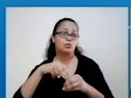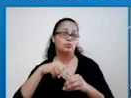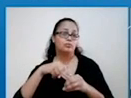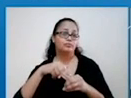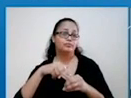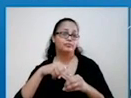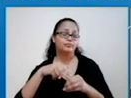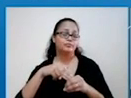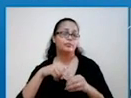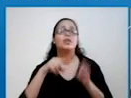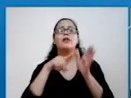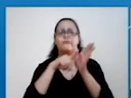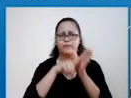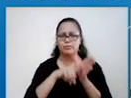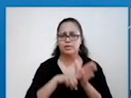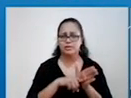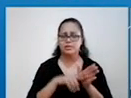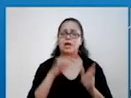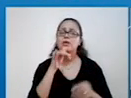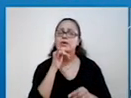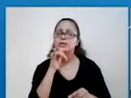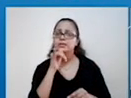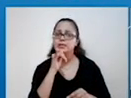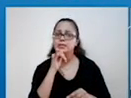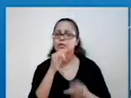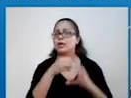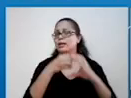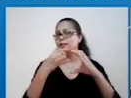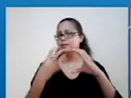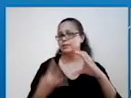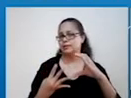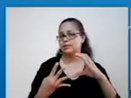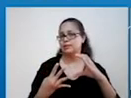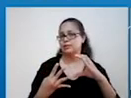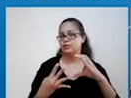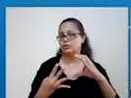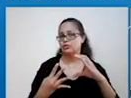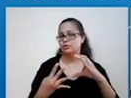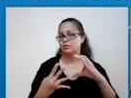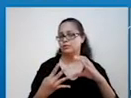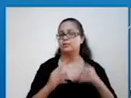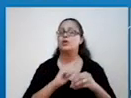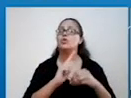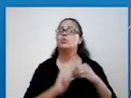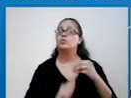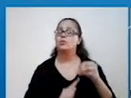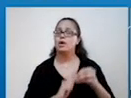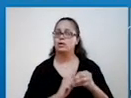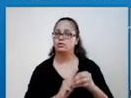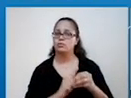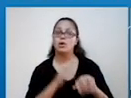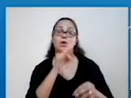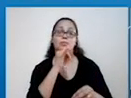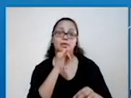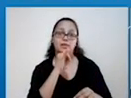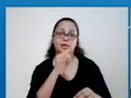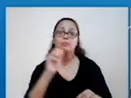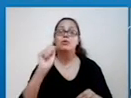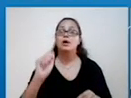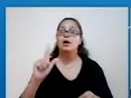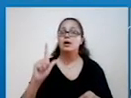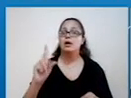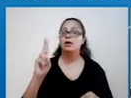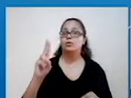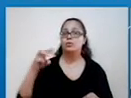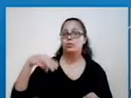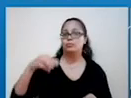Vamos analisar esses exemplos das características de alguns átomos. O primeiro exemplo é o átomo de alumínio. Então,